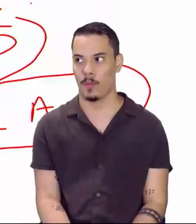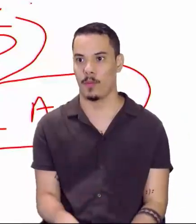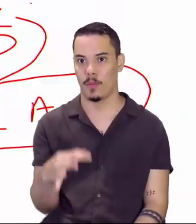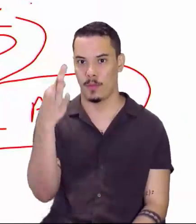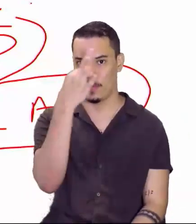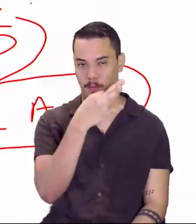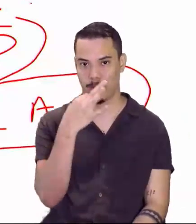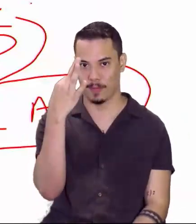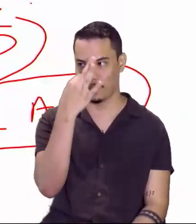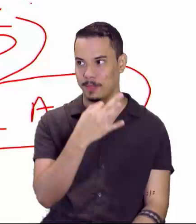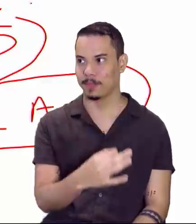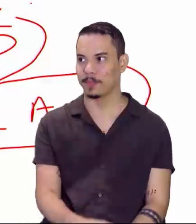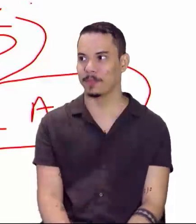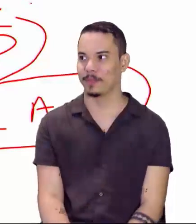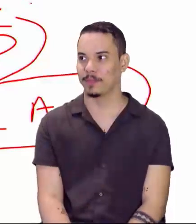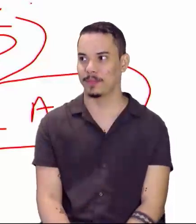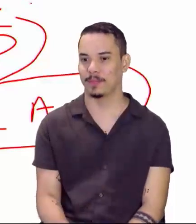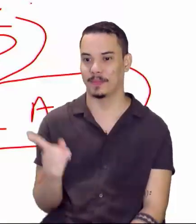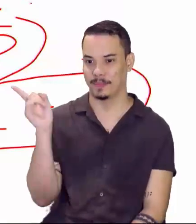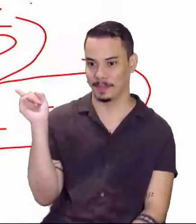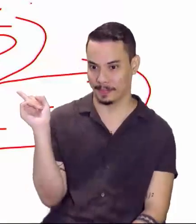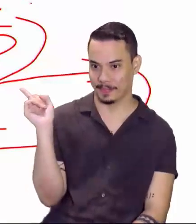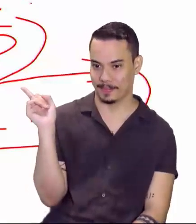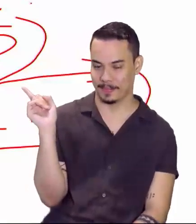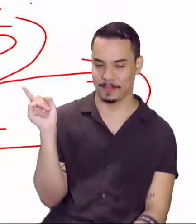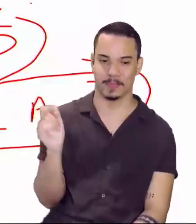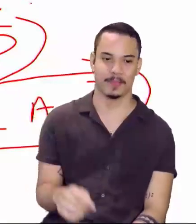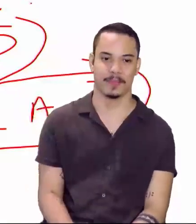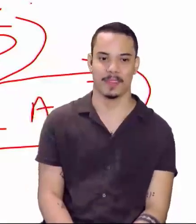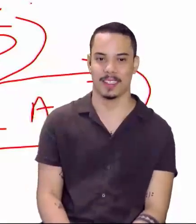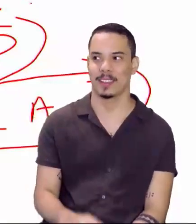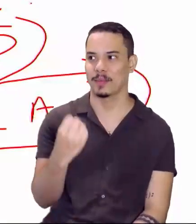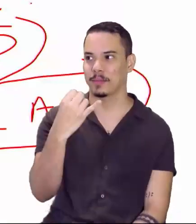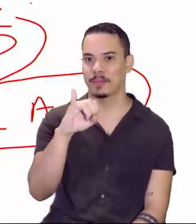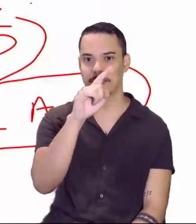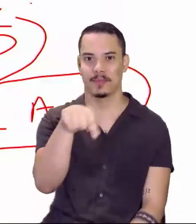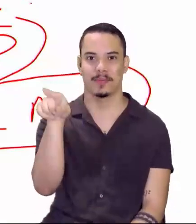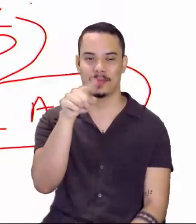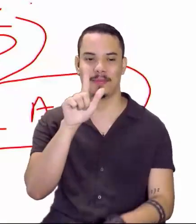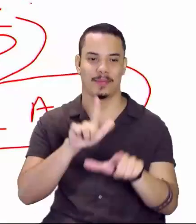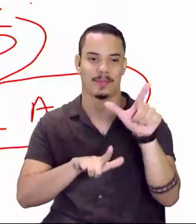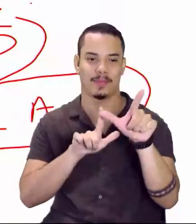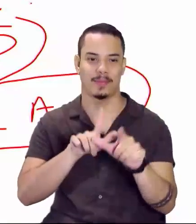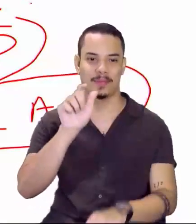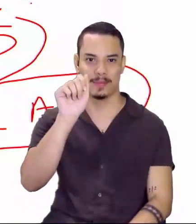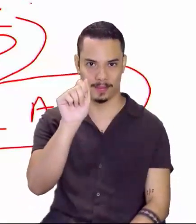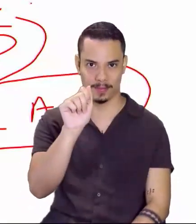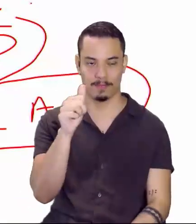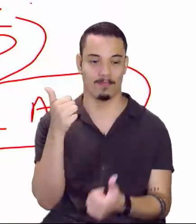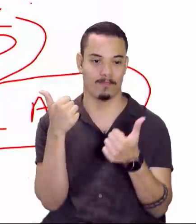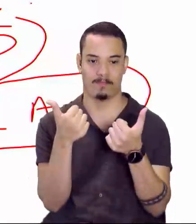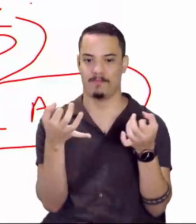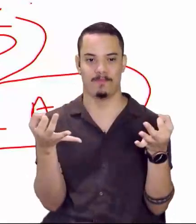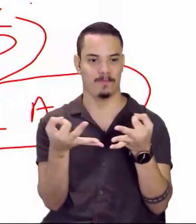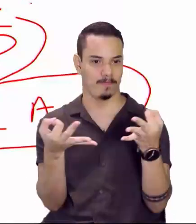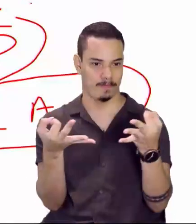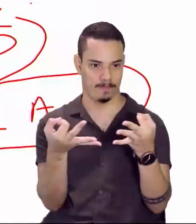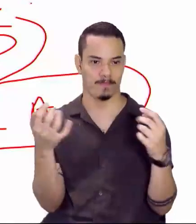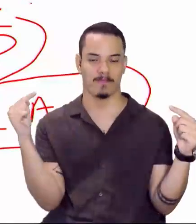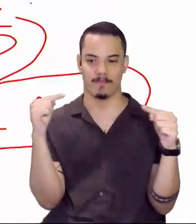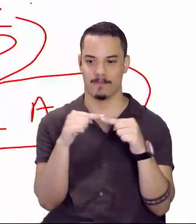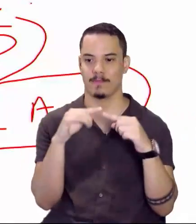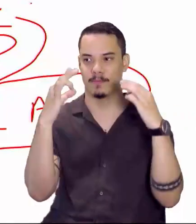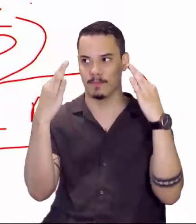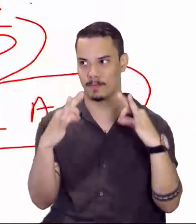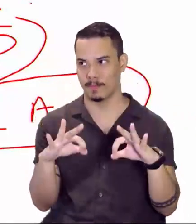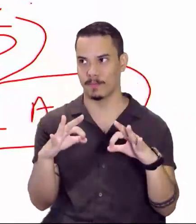hein? Se você assinalou a letra A, está perfeitamente